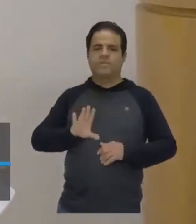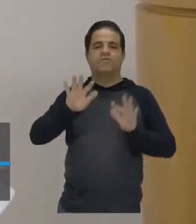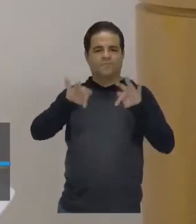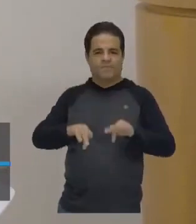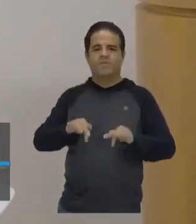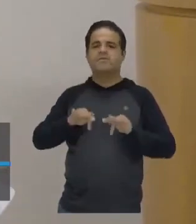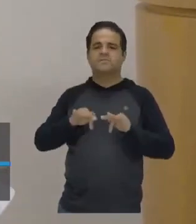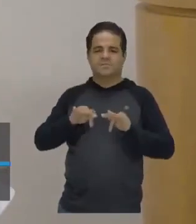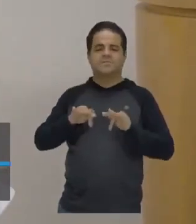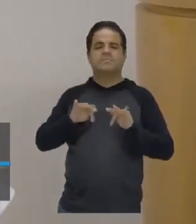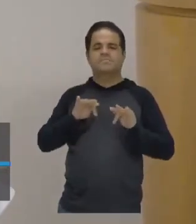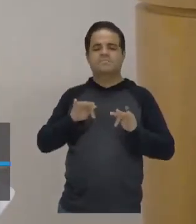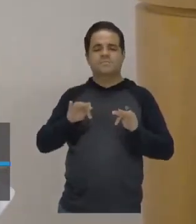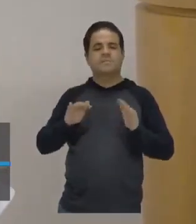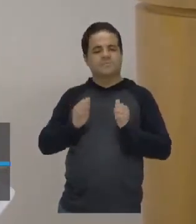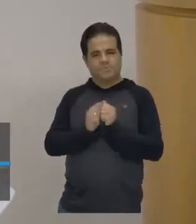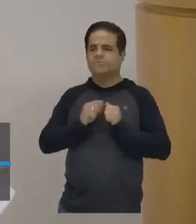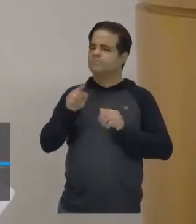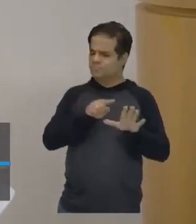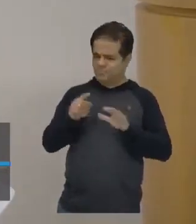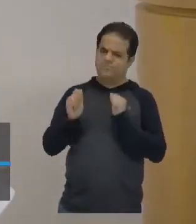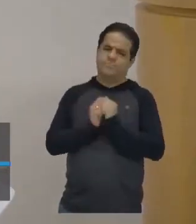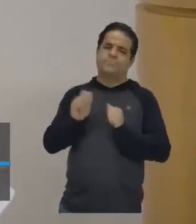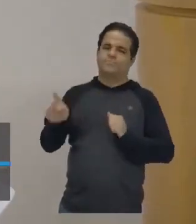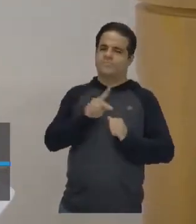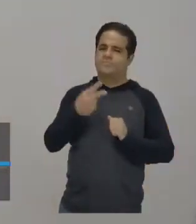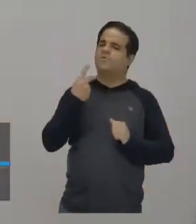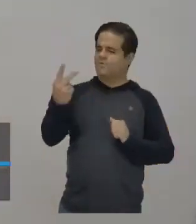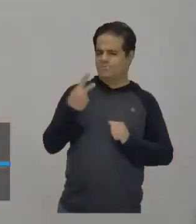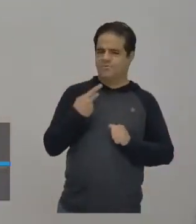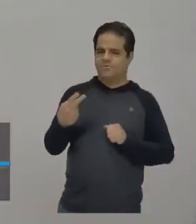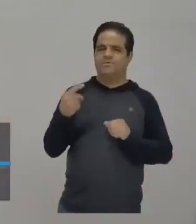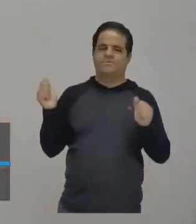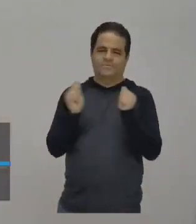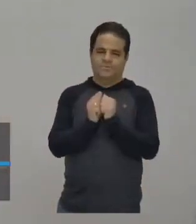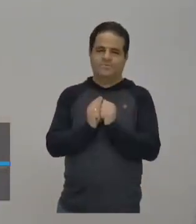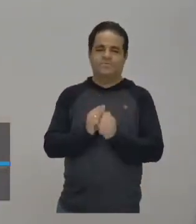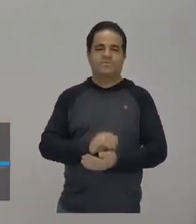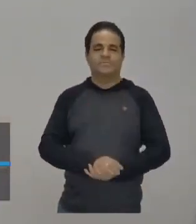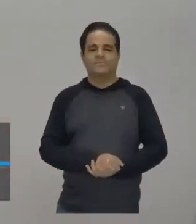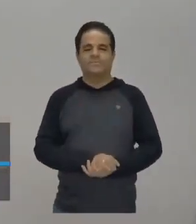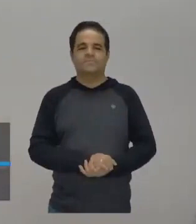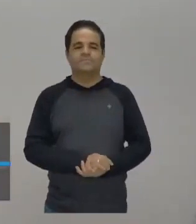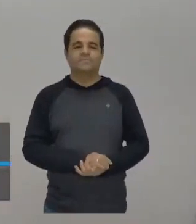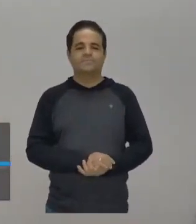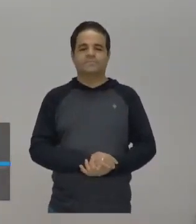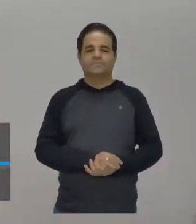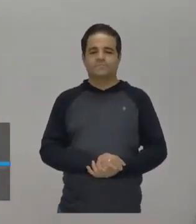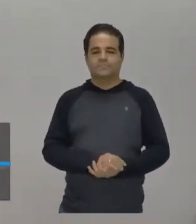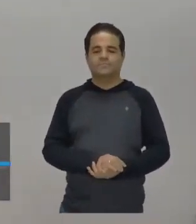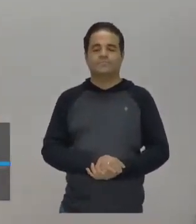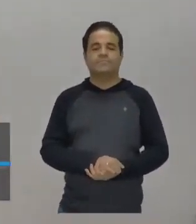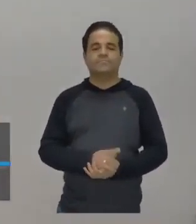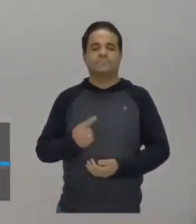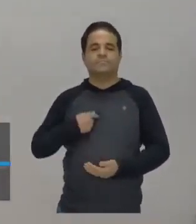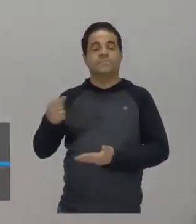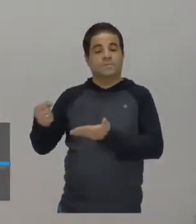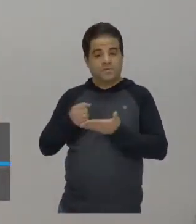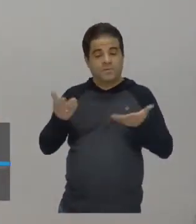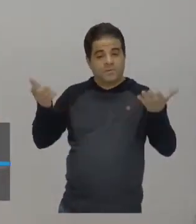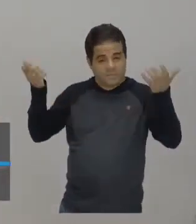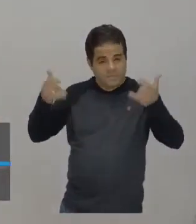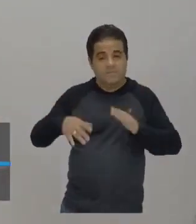semana com eles. Estamos juntos, professor. É nós. Então, olha, a gente vai trazer na aula de